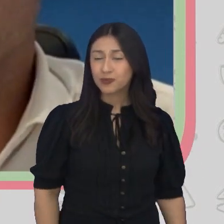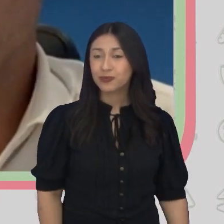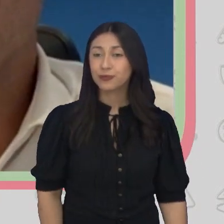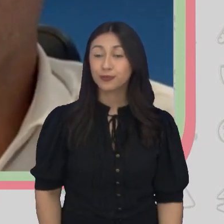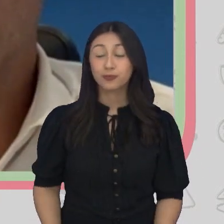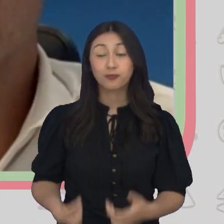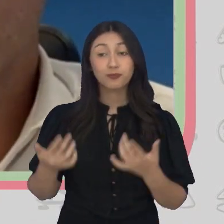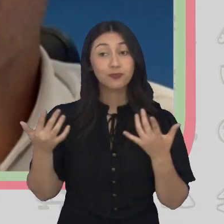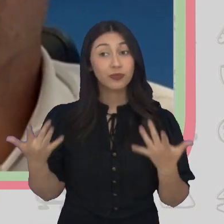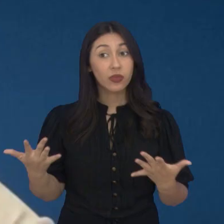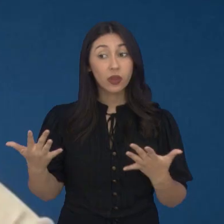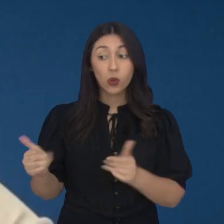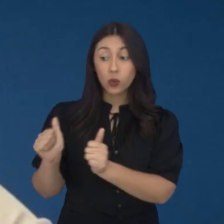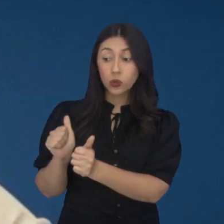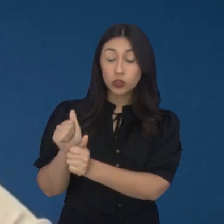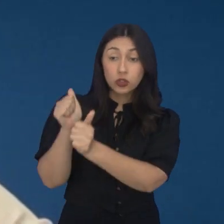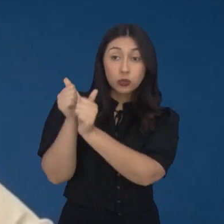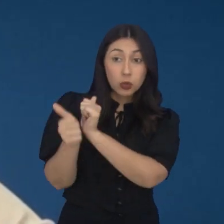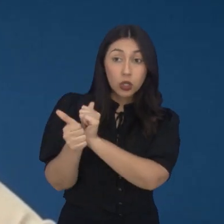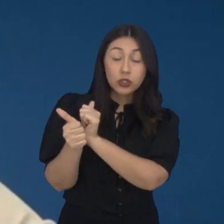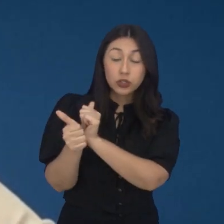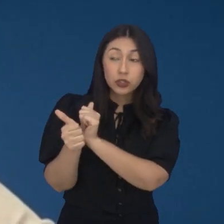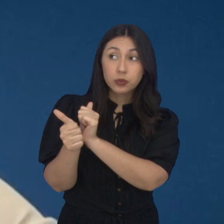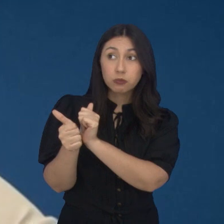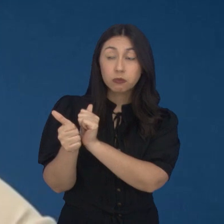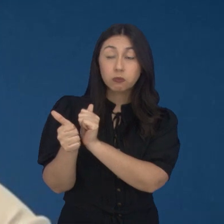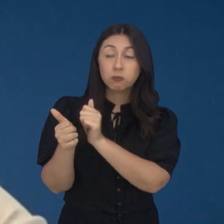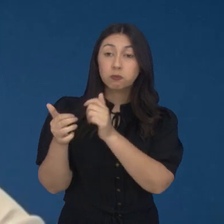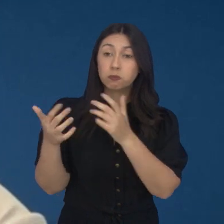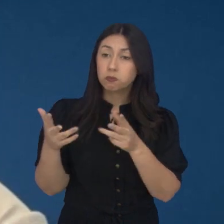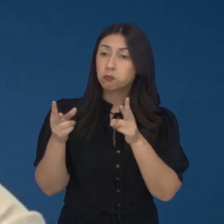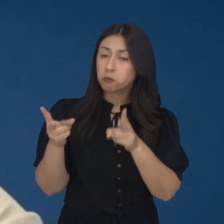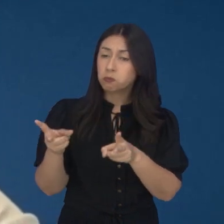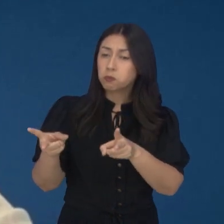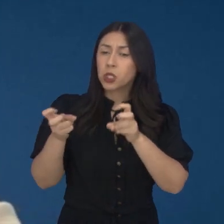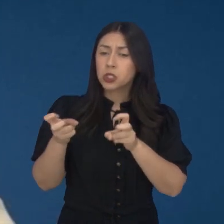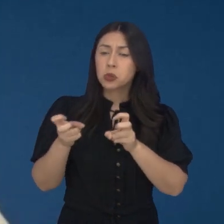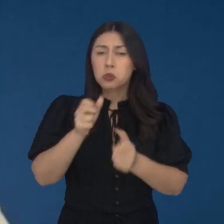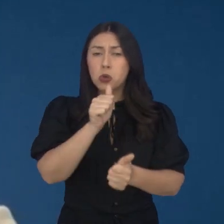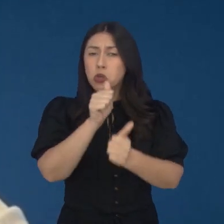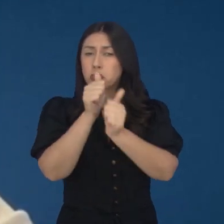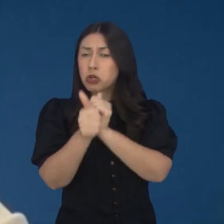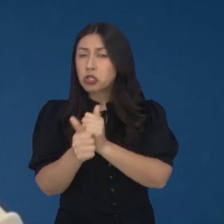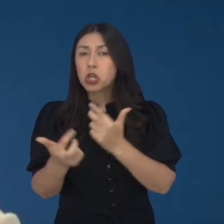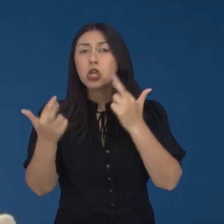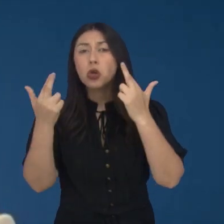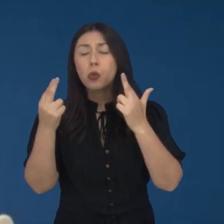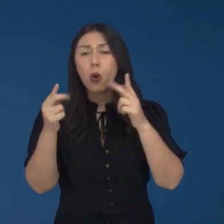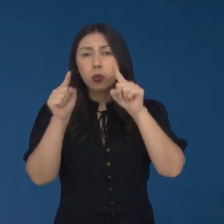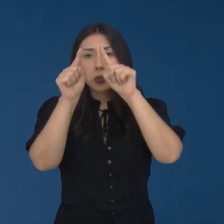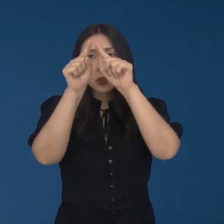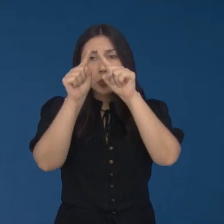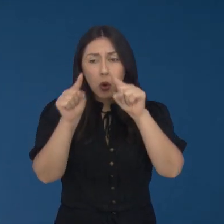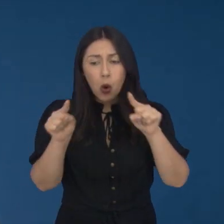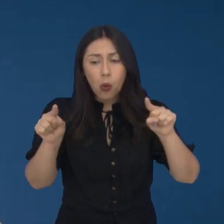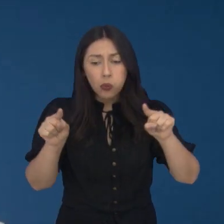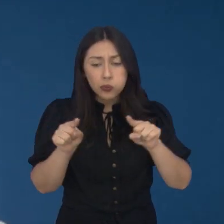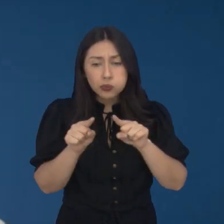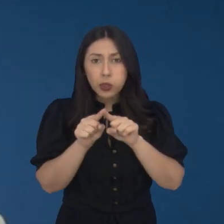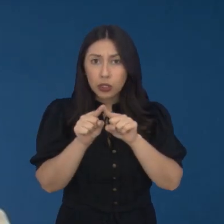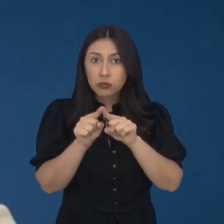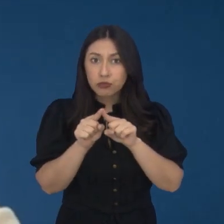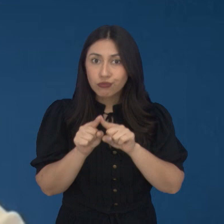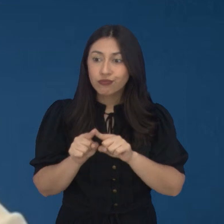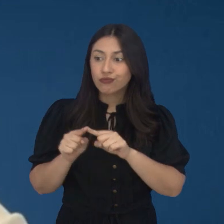Bom, Gisele, o esporte, na verdade, a gente vê o esporte como um triângulo, assim, né? Ele está muito relacionado com a